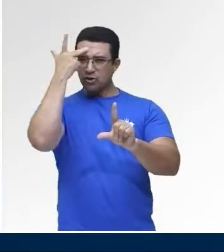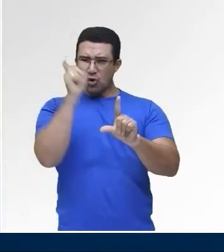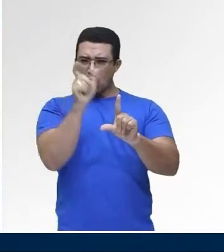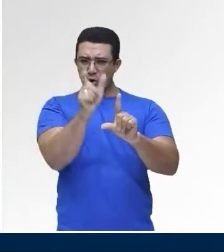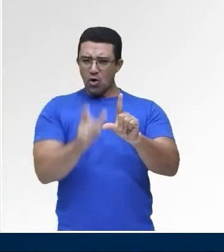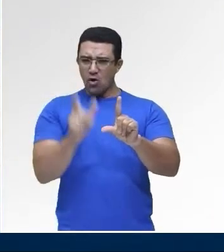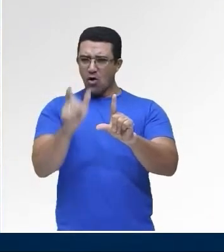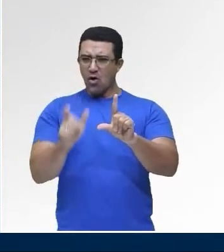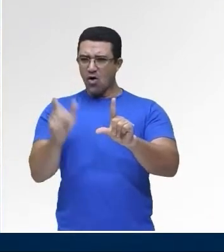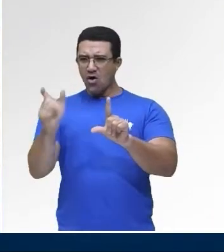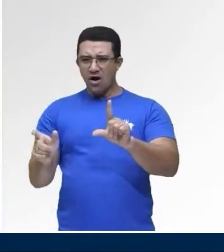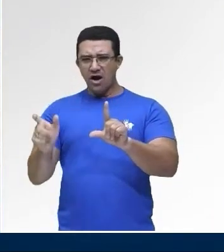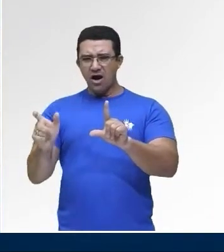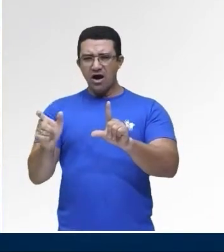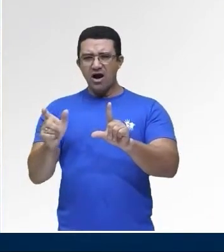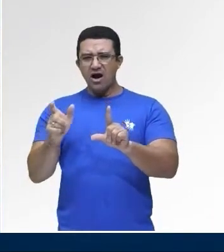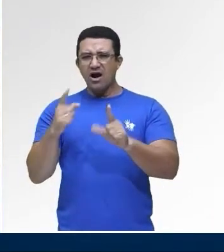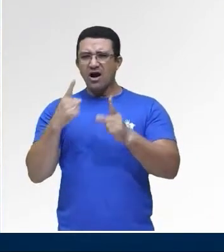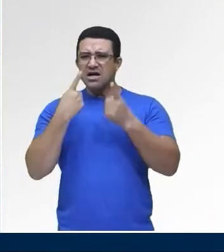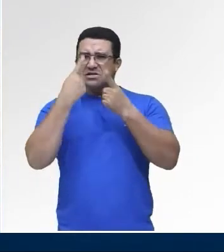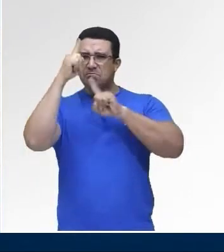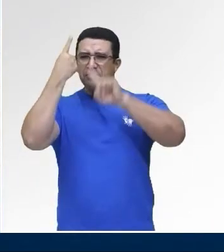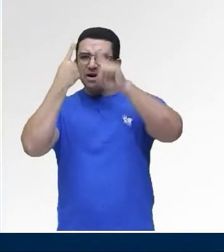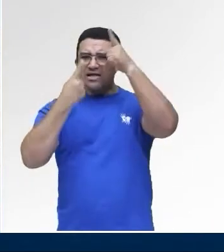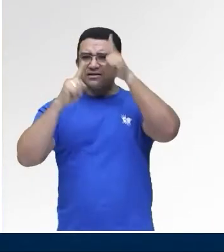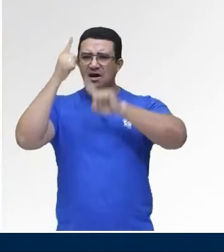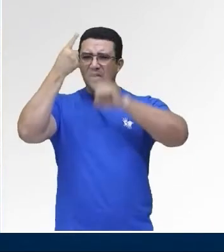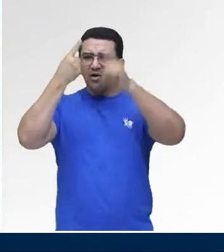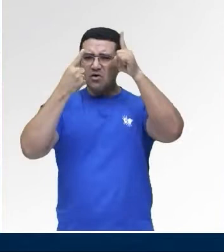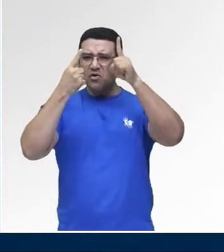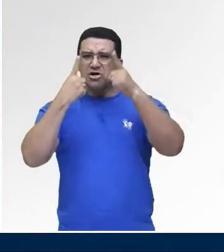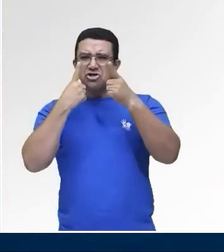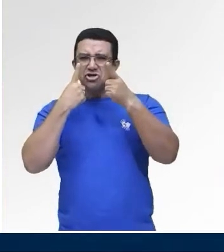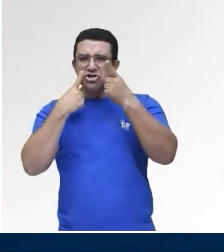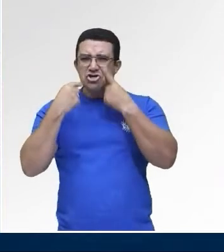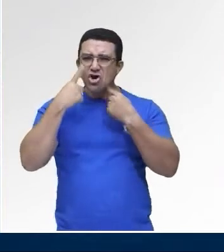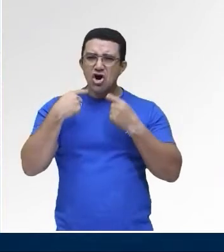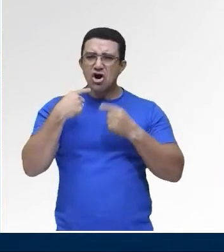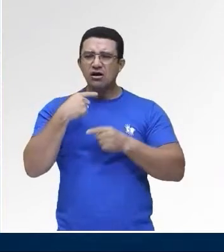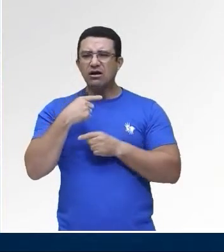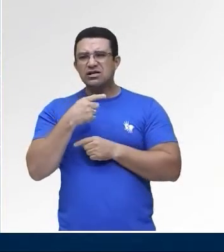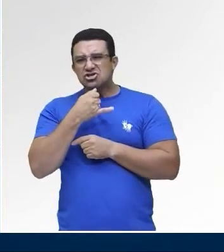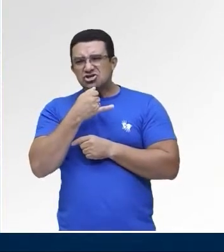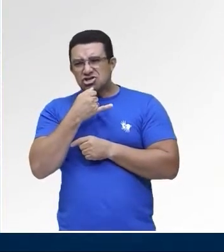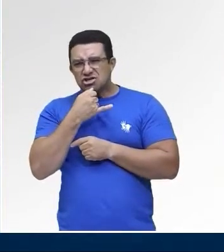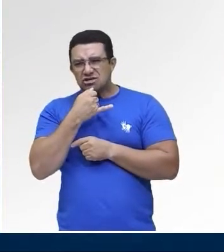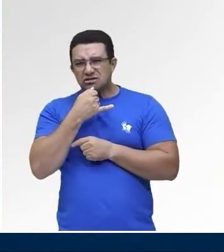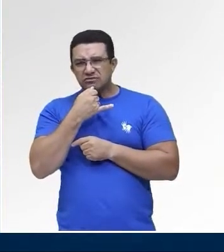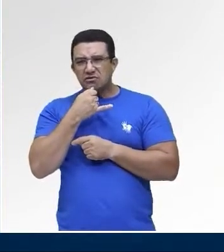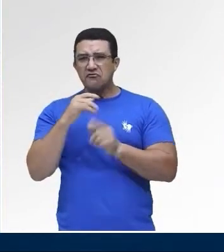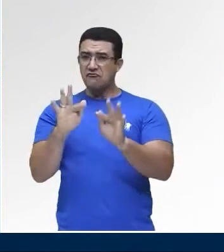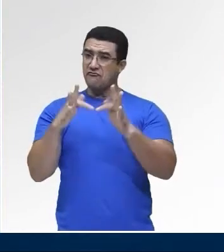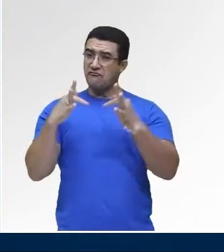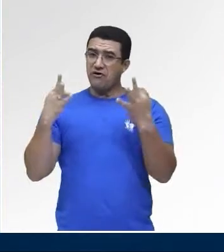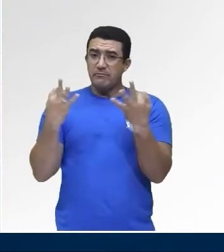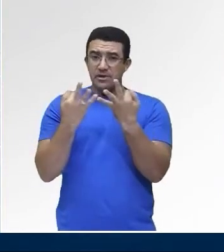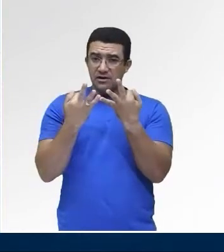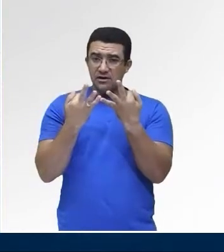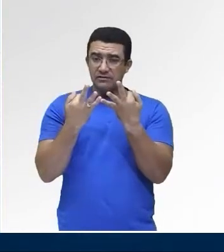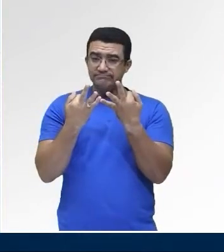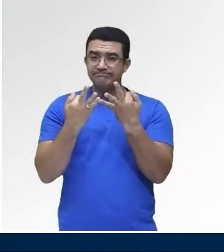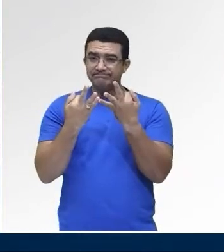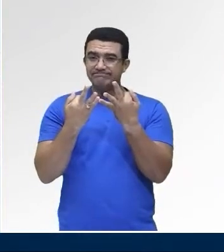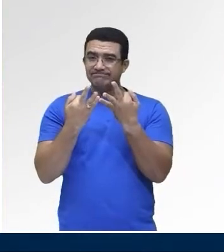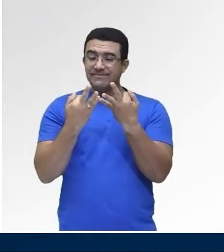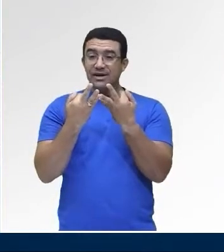de tristeza, né? Observe aqui pelo rosto, né? Dos familiares. Então, como o título da